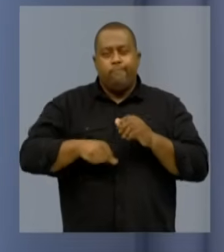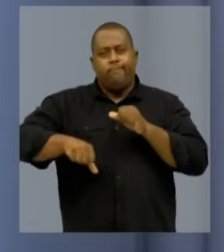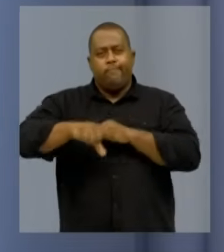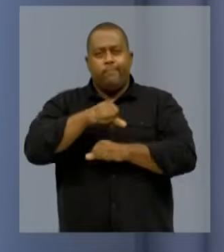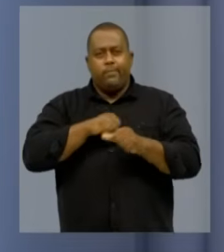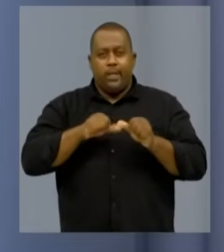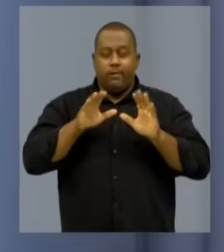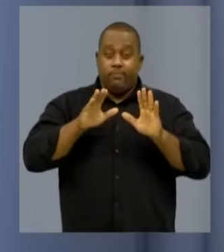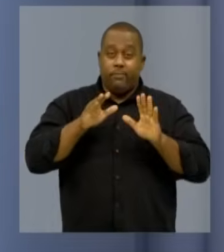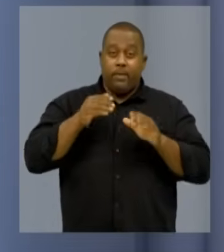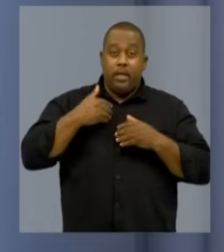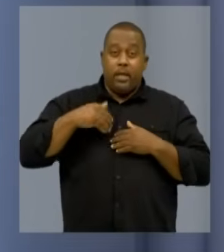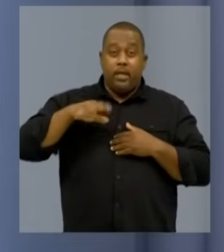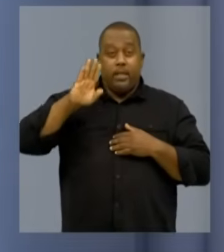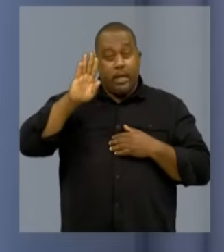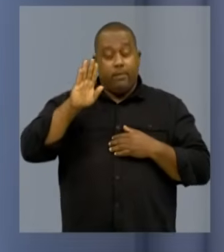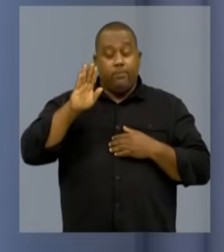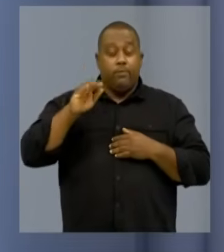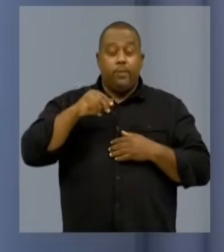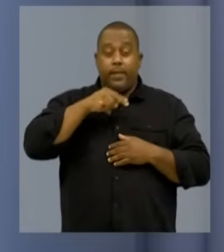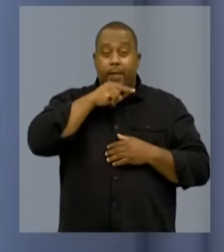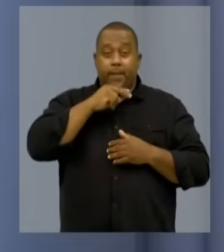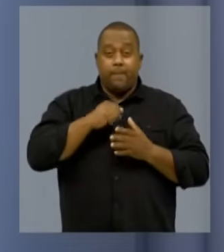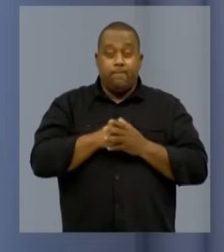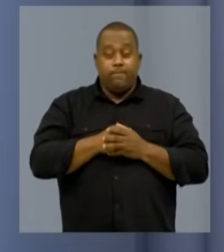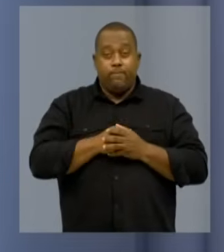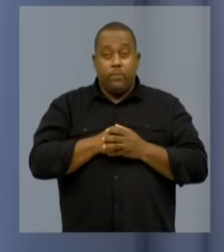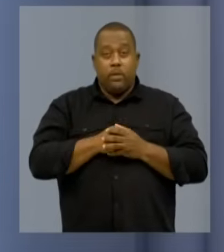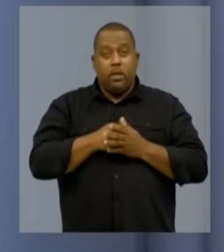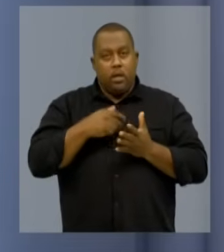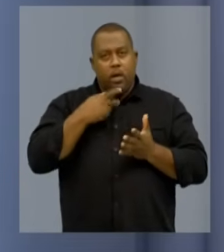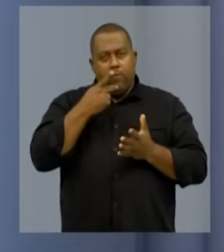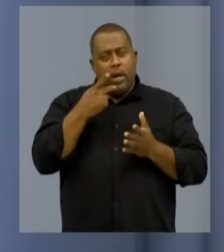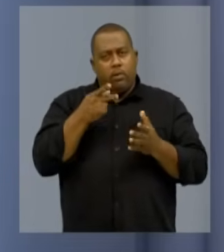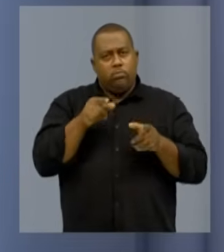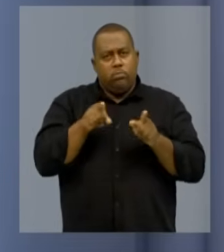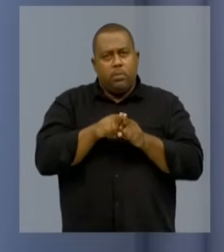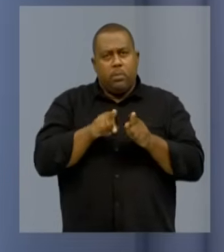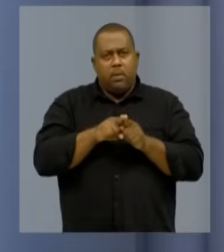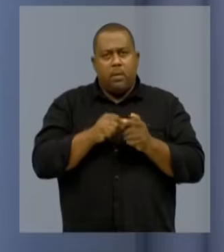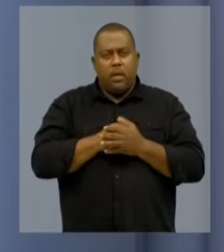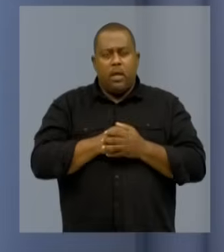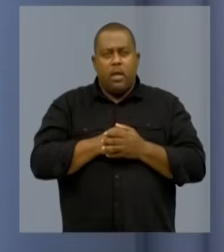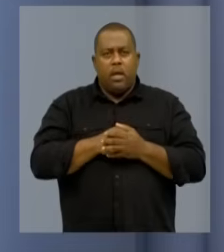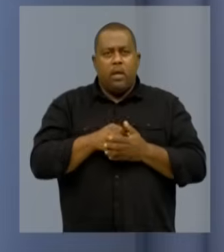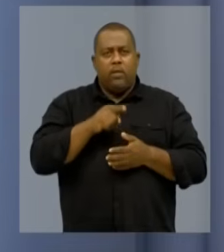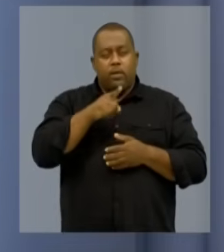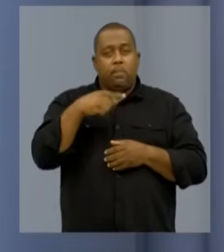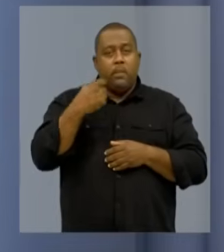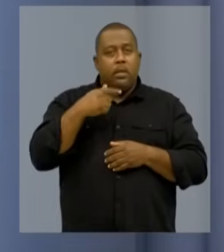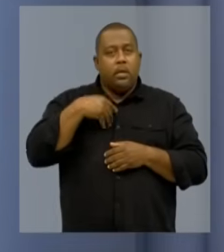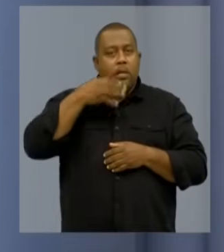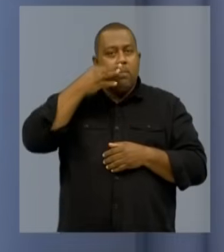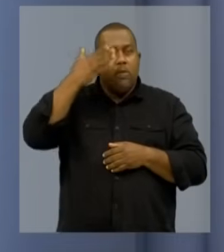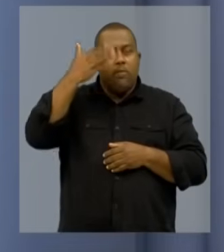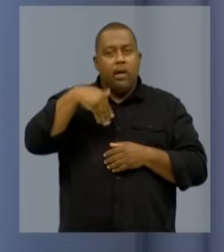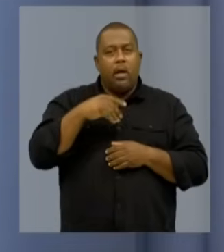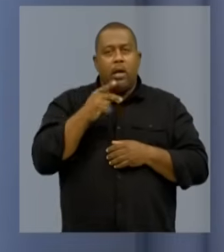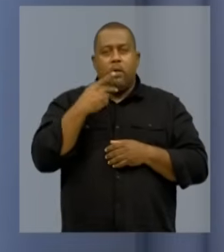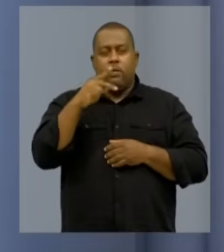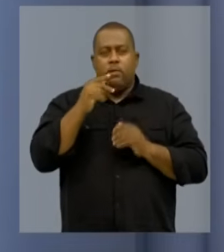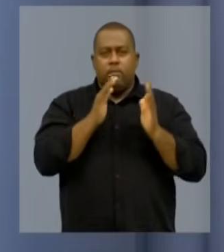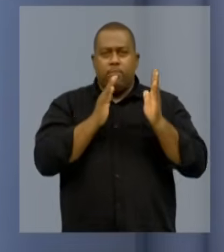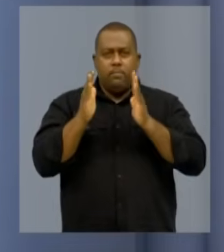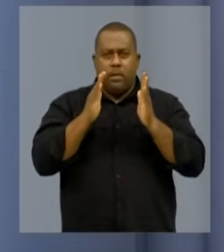entanto, candidato ACM Neto, o senhor, e eu tenho dito isso também, o senhor precisa prestar contas da sua gestão quando faz